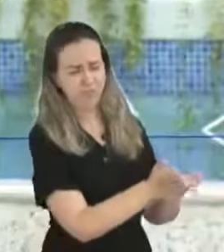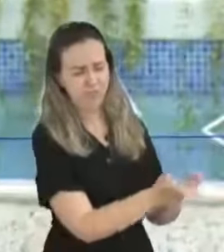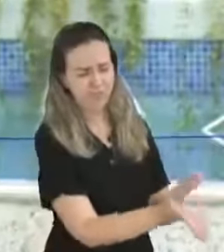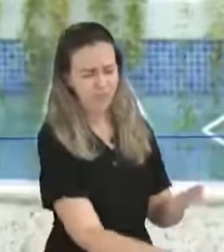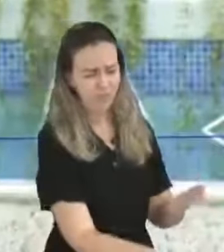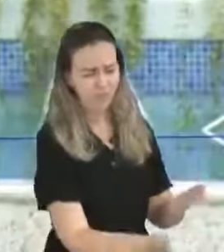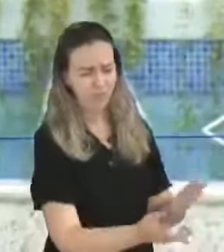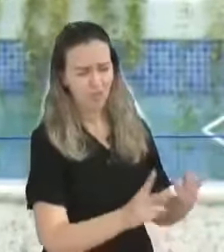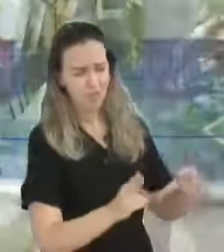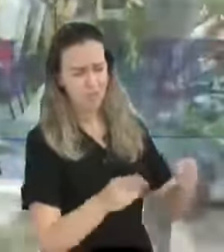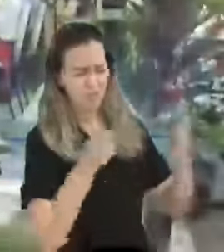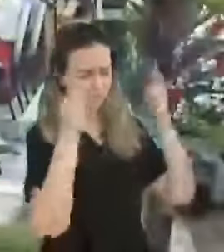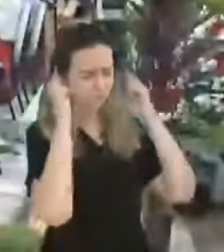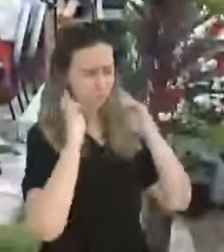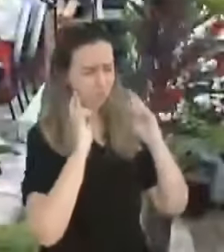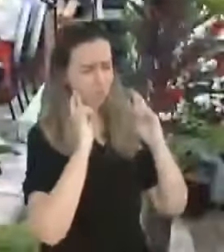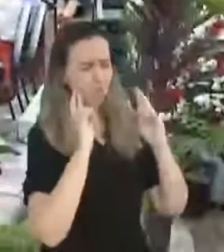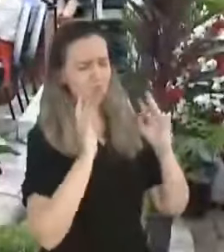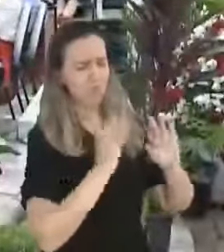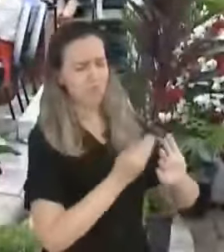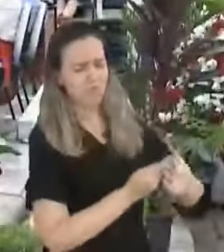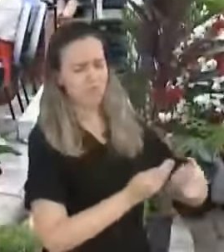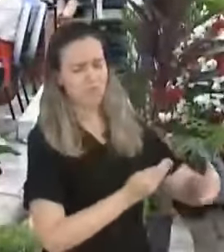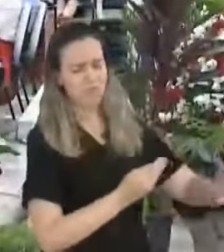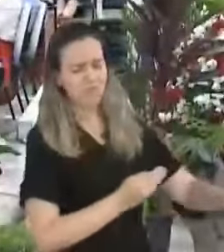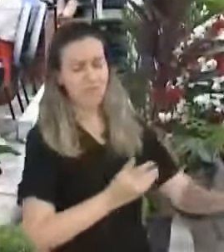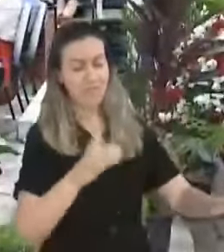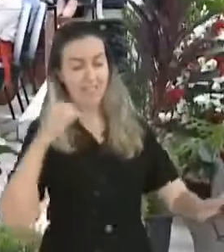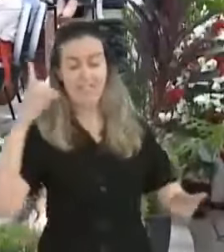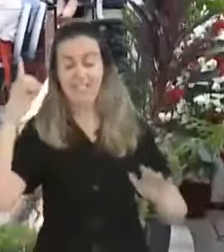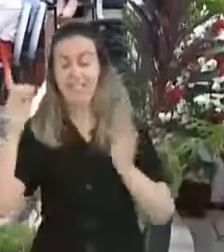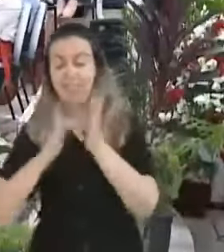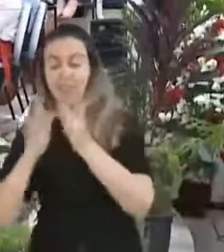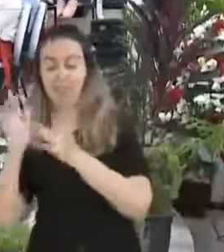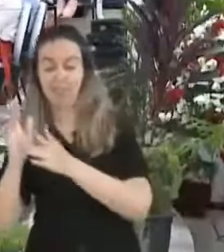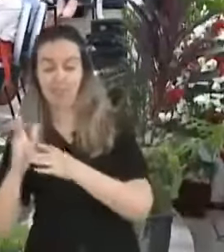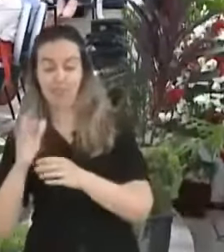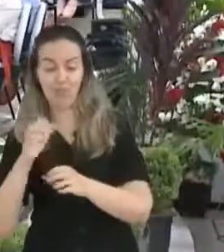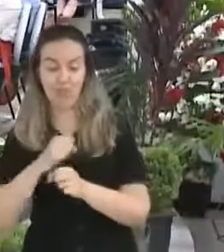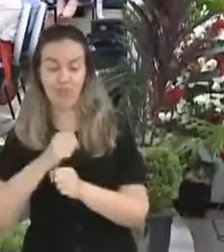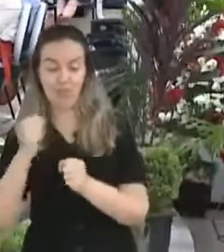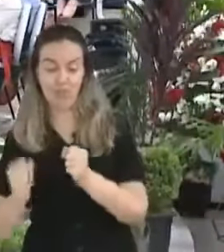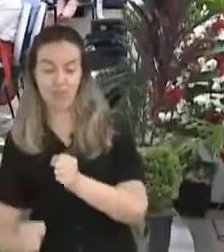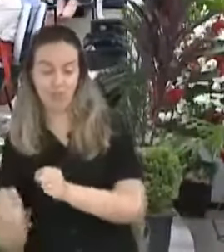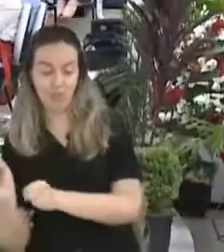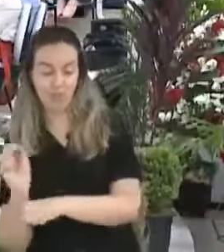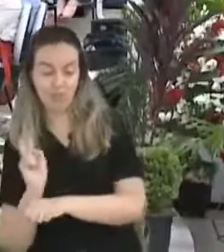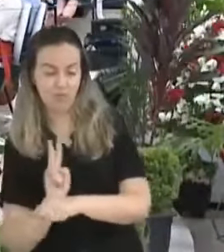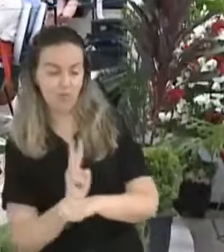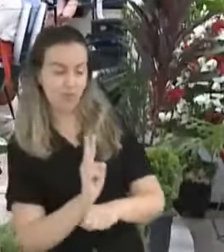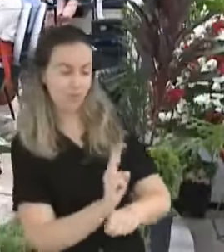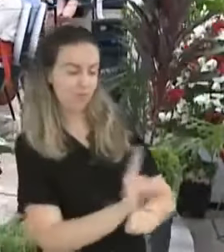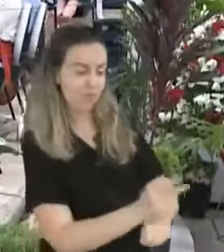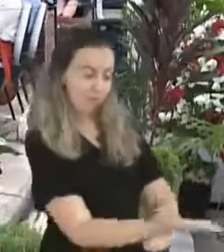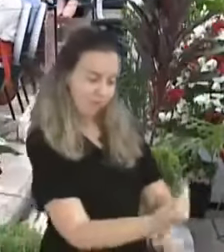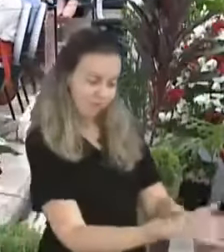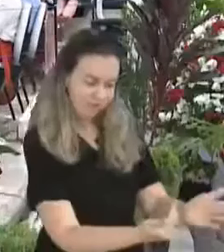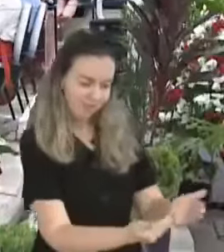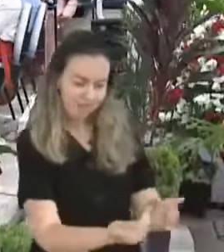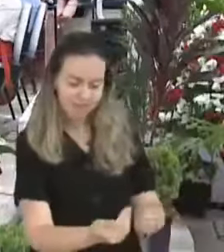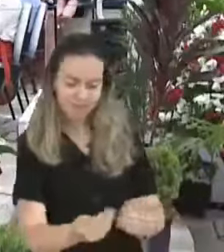nos convertemos ao pastor e bispo das nossas almas. Aonde estão os convertidos